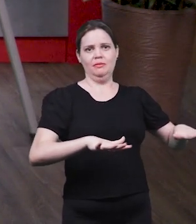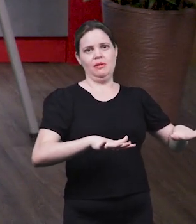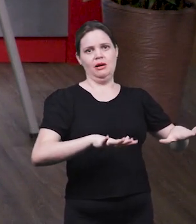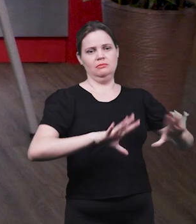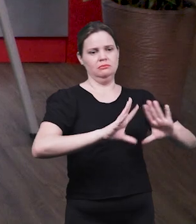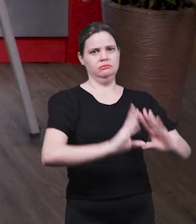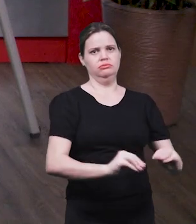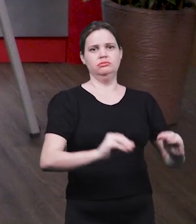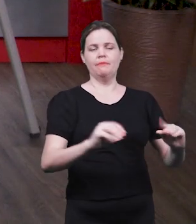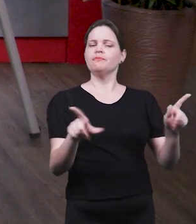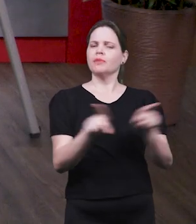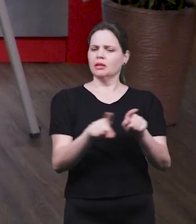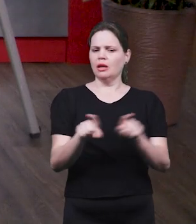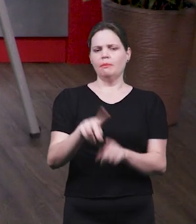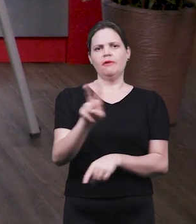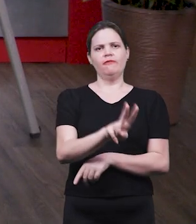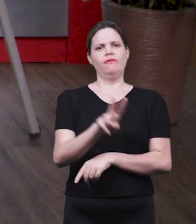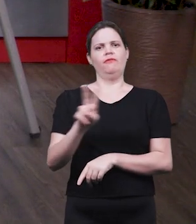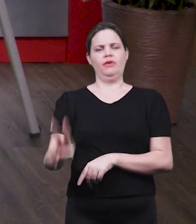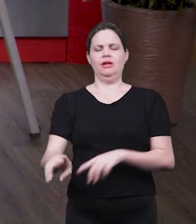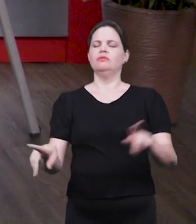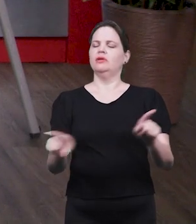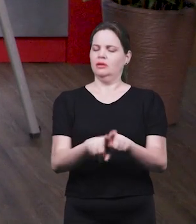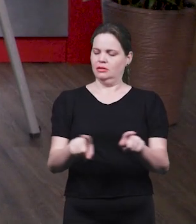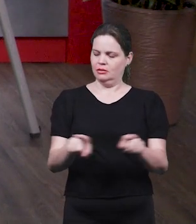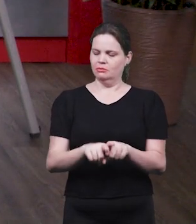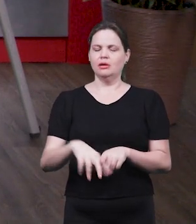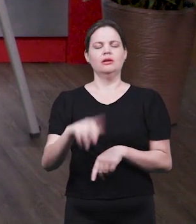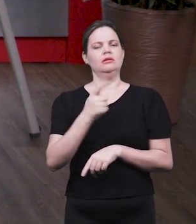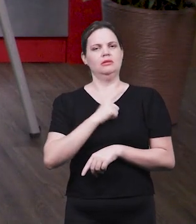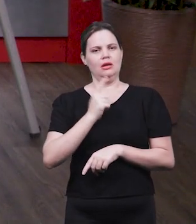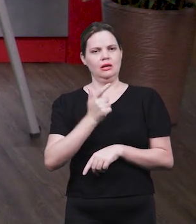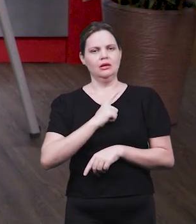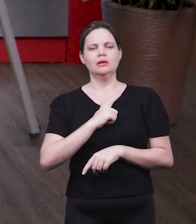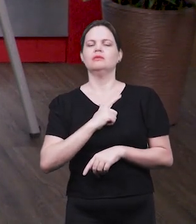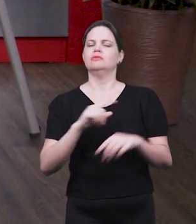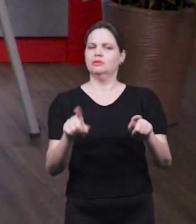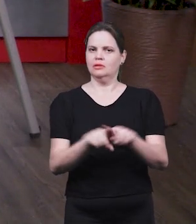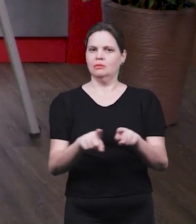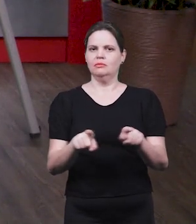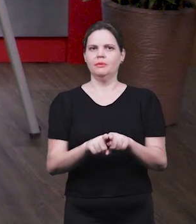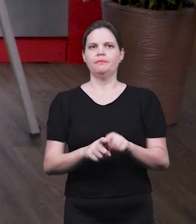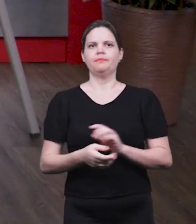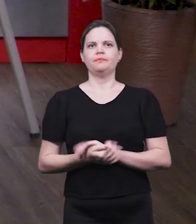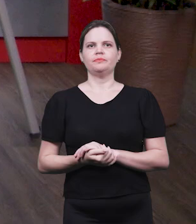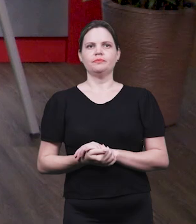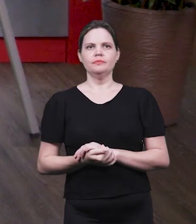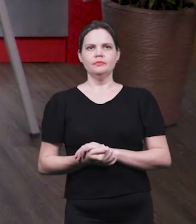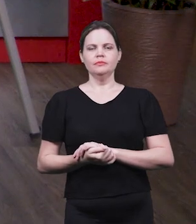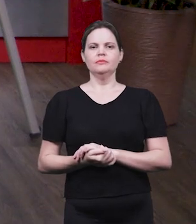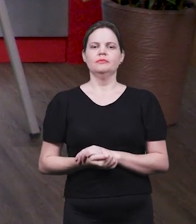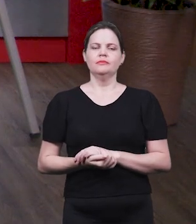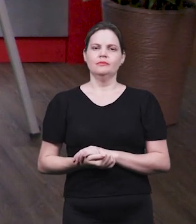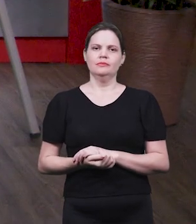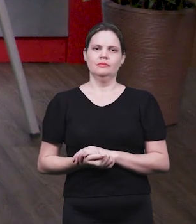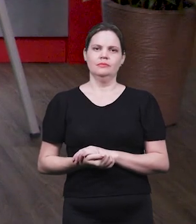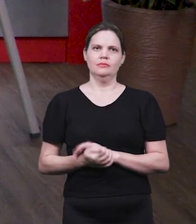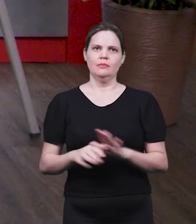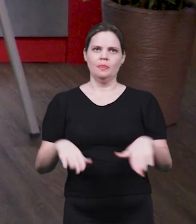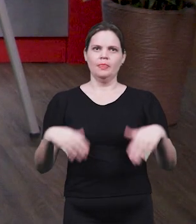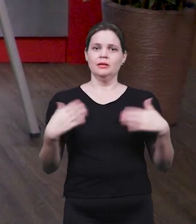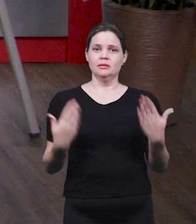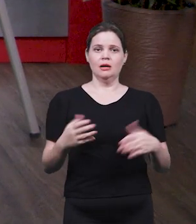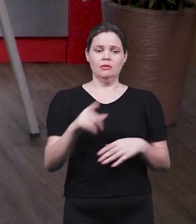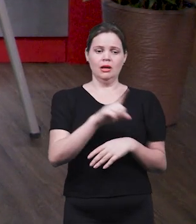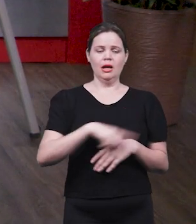Vila Velha também, na demarcação, foi alcançado por terrenos que margeavam o Canal da Costa. Então,